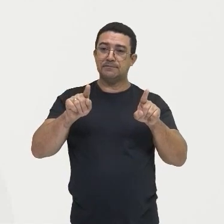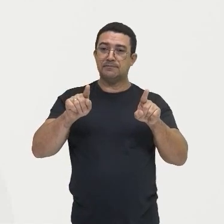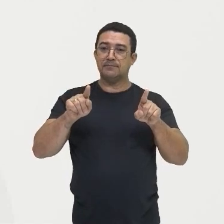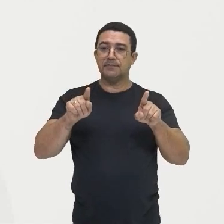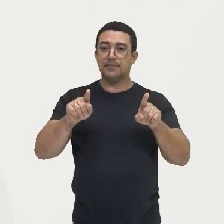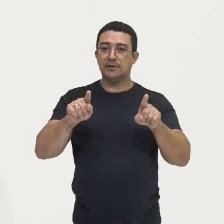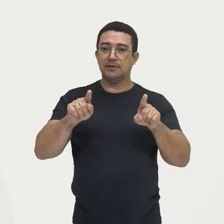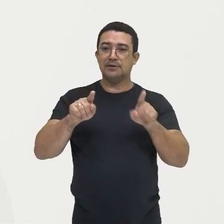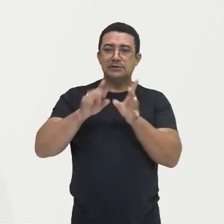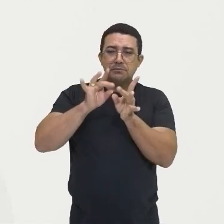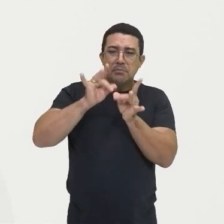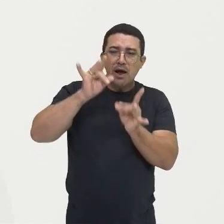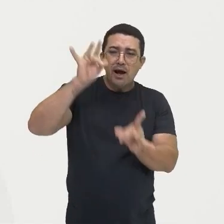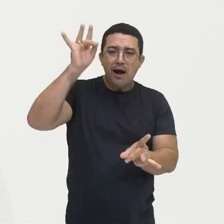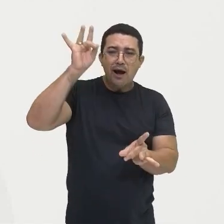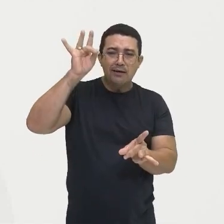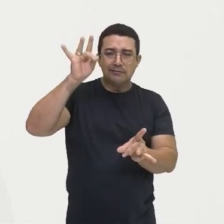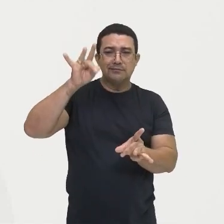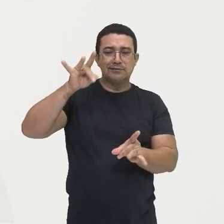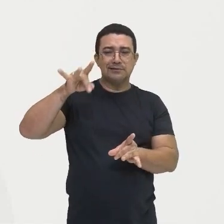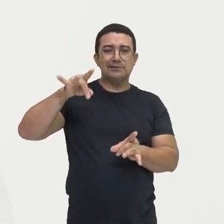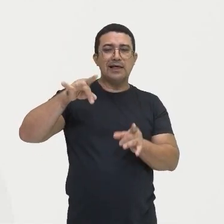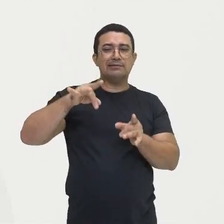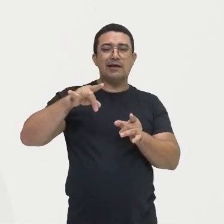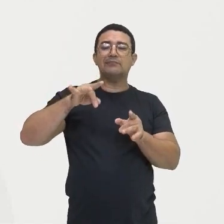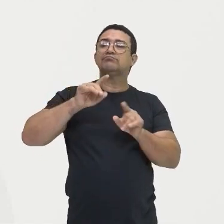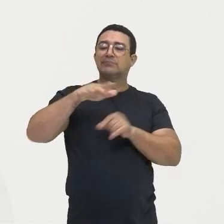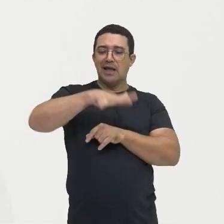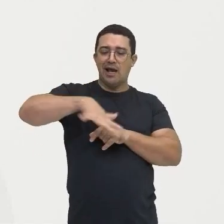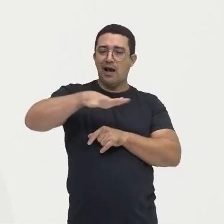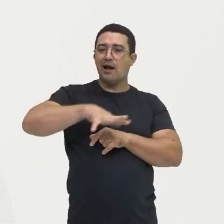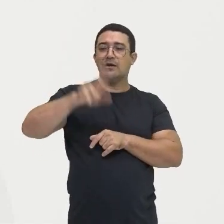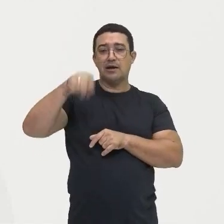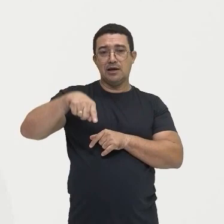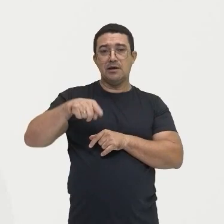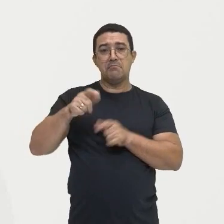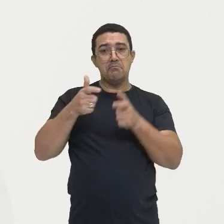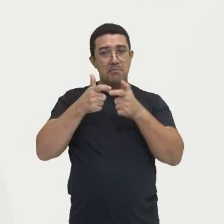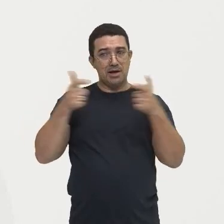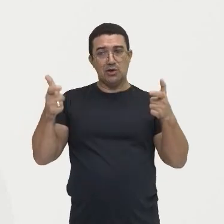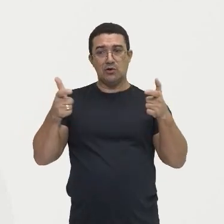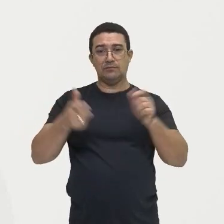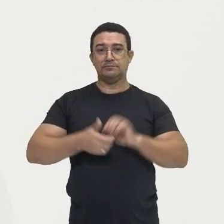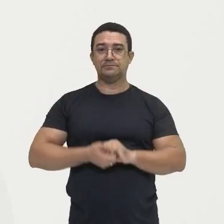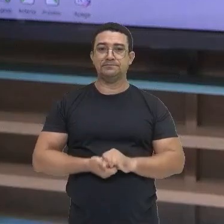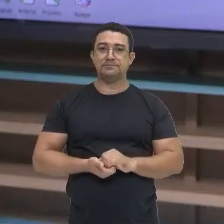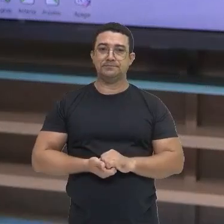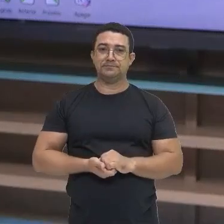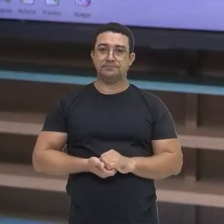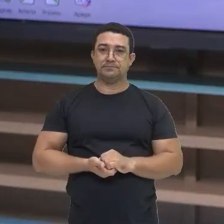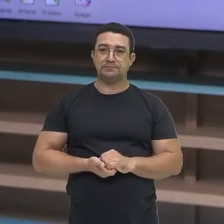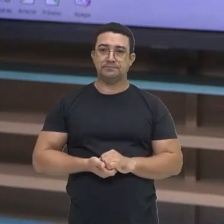o detalhamento, ele é maior. Numa escala considerada